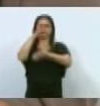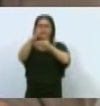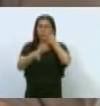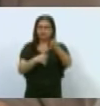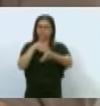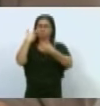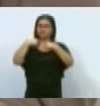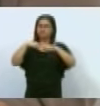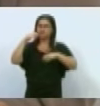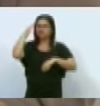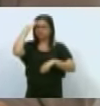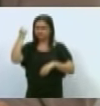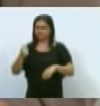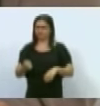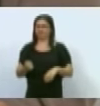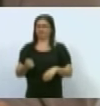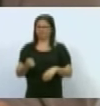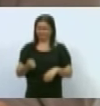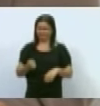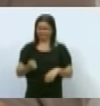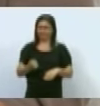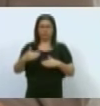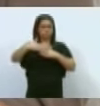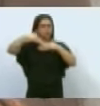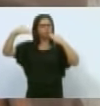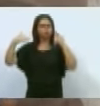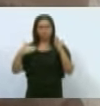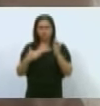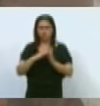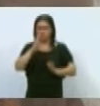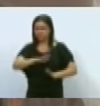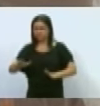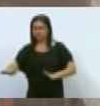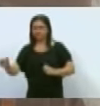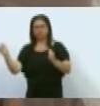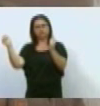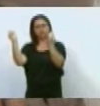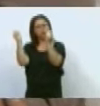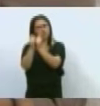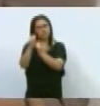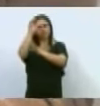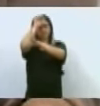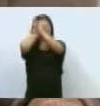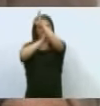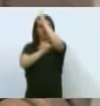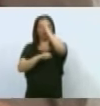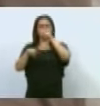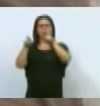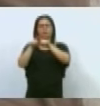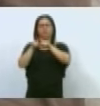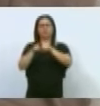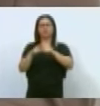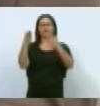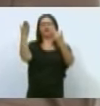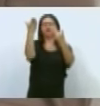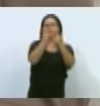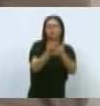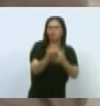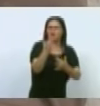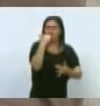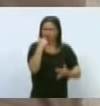10 surdos, as crianças todas têm que saber para brincar no, verdade, recreio. É época de eleição, né? Fica a dica,